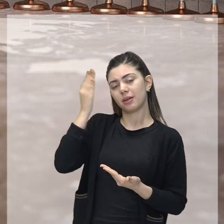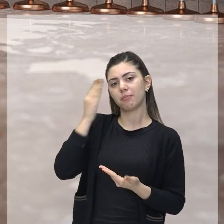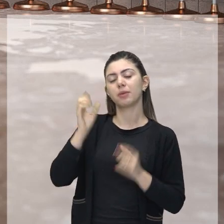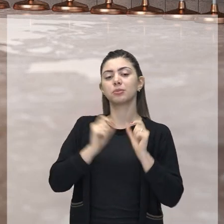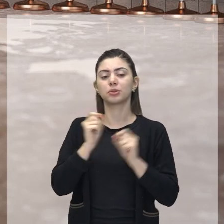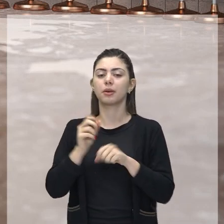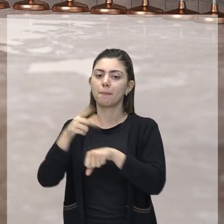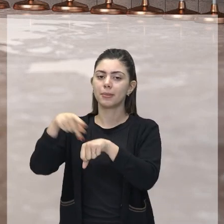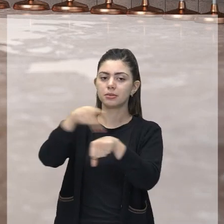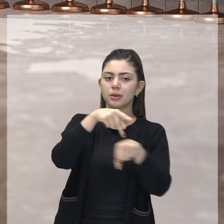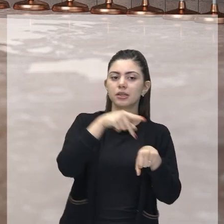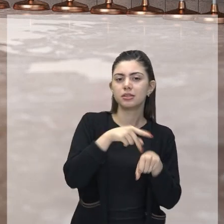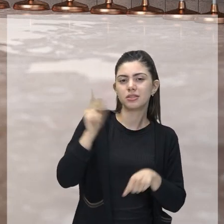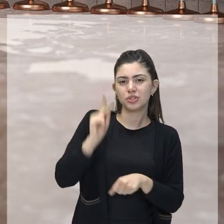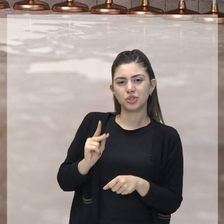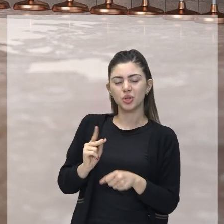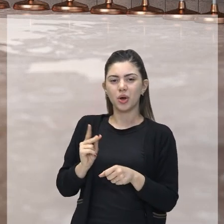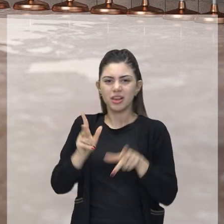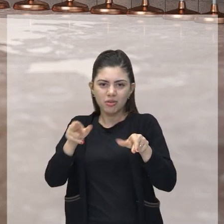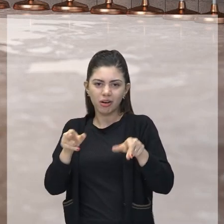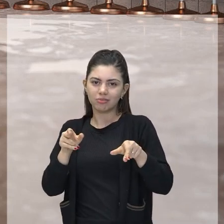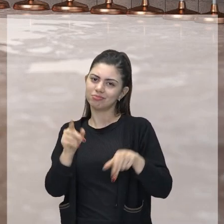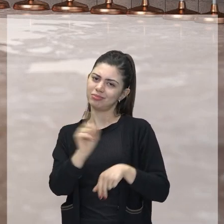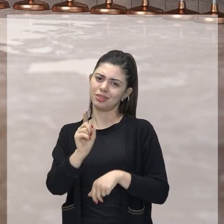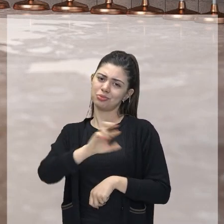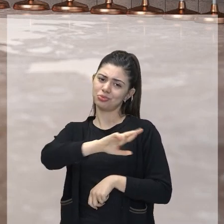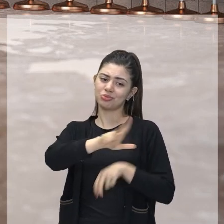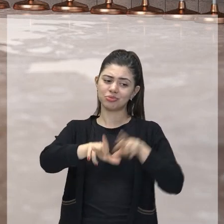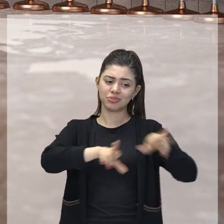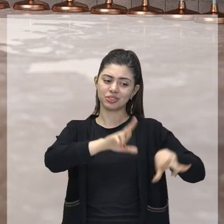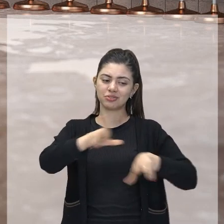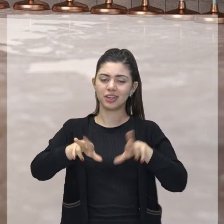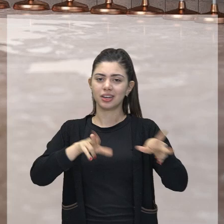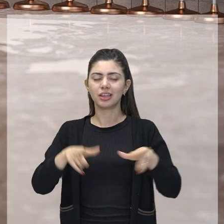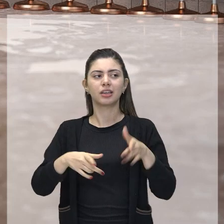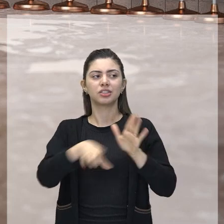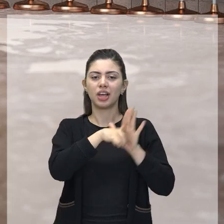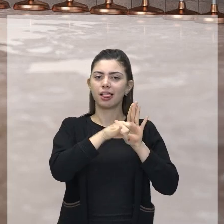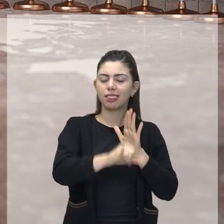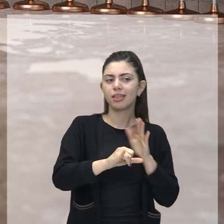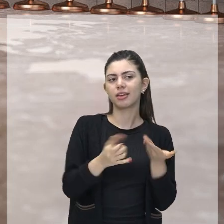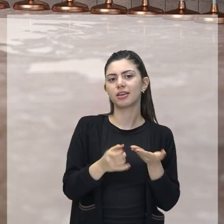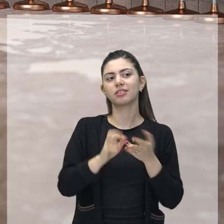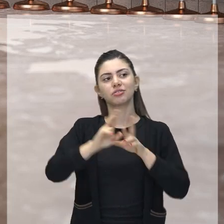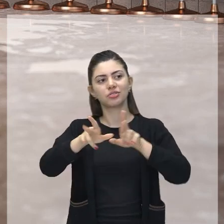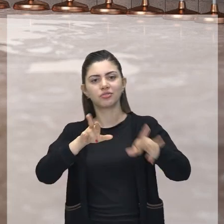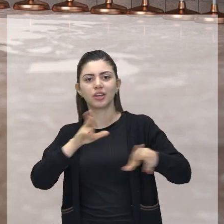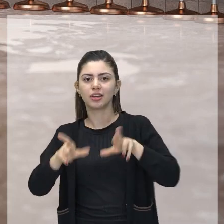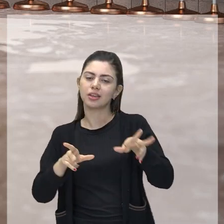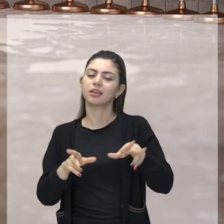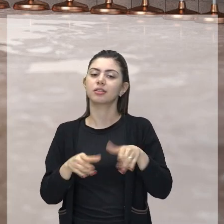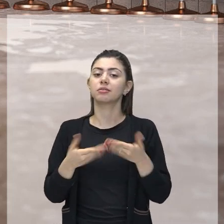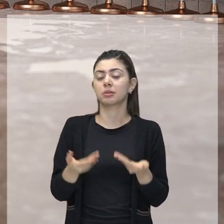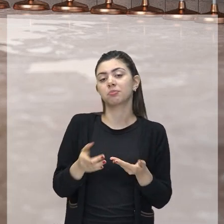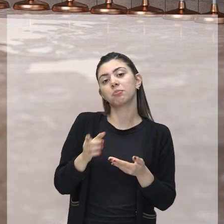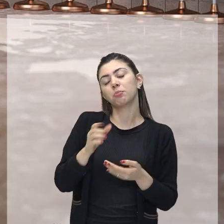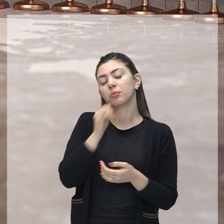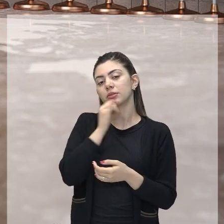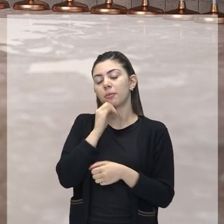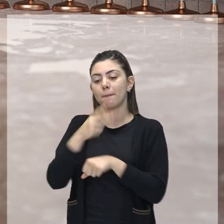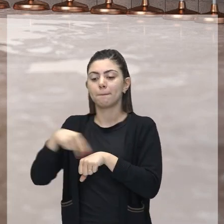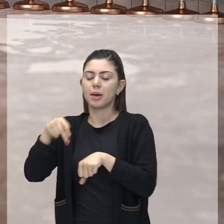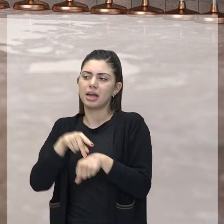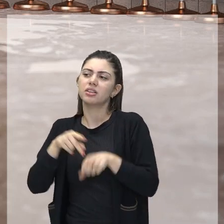é diferente. As leis de cada país costumam ser um pouco diferentes de um para outro, né? Tem países que são muito mais liberais em